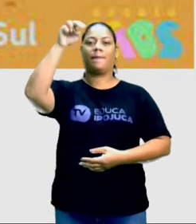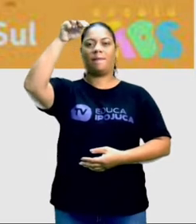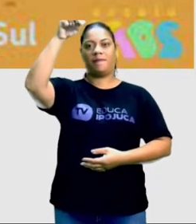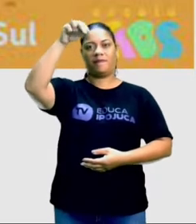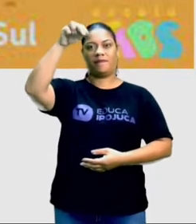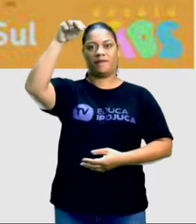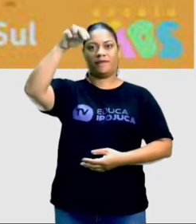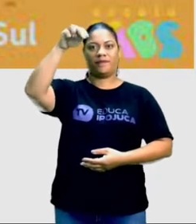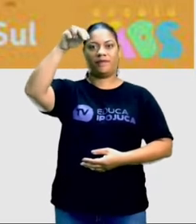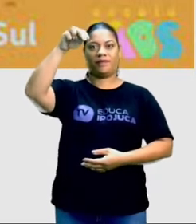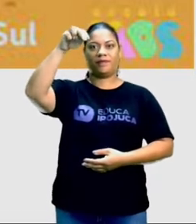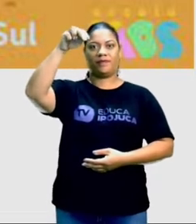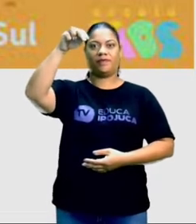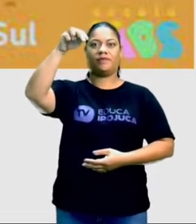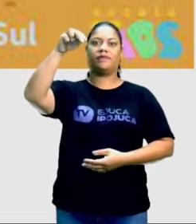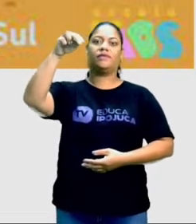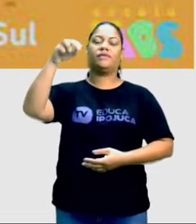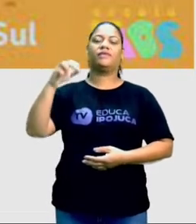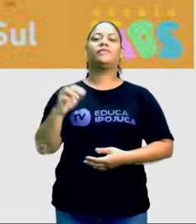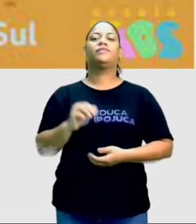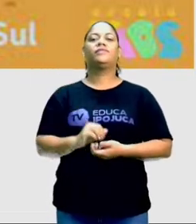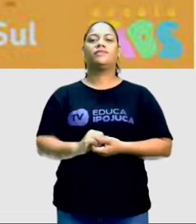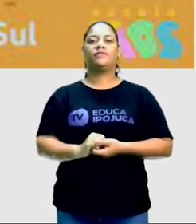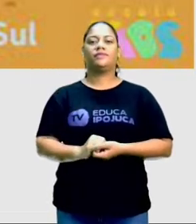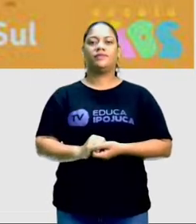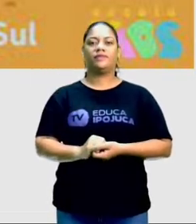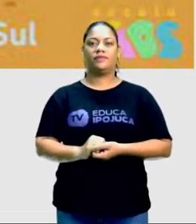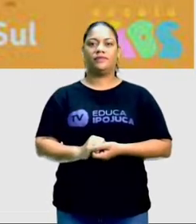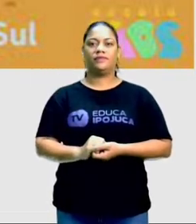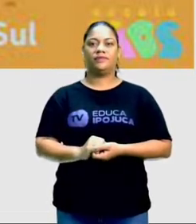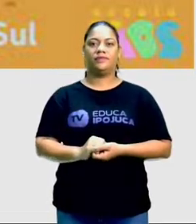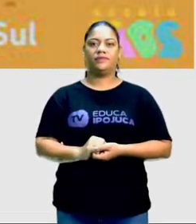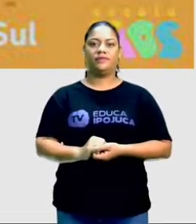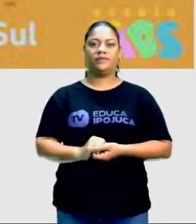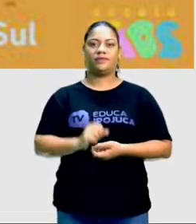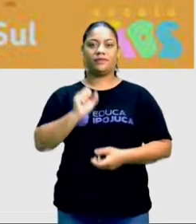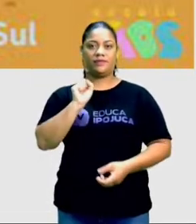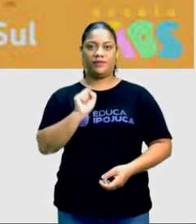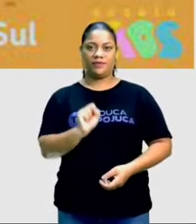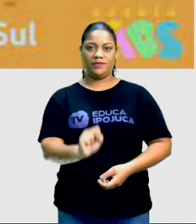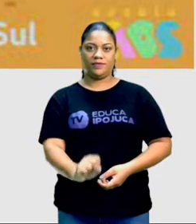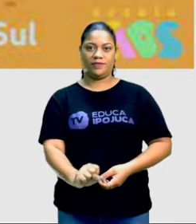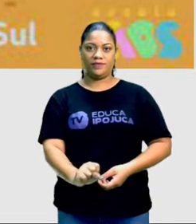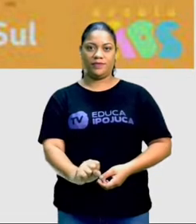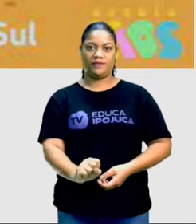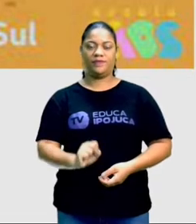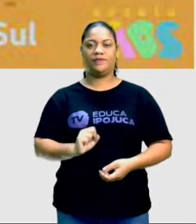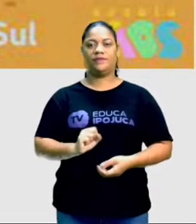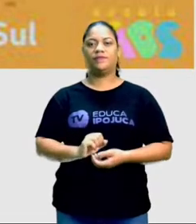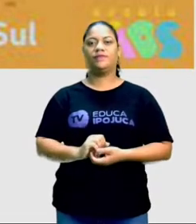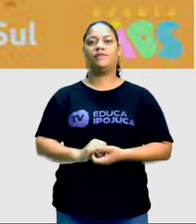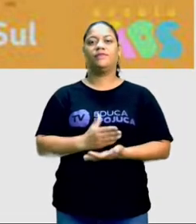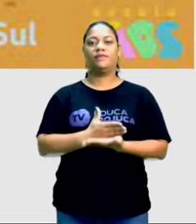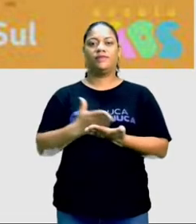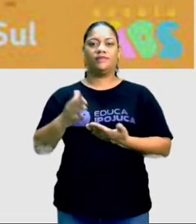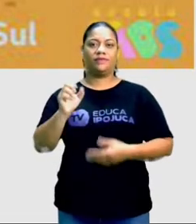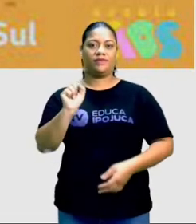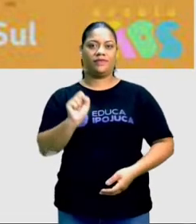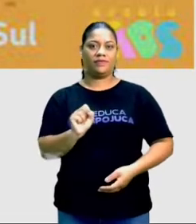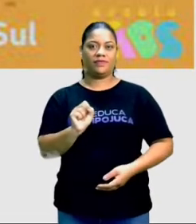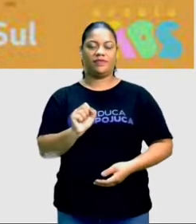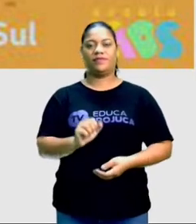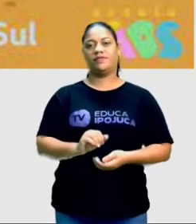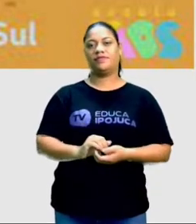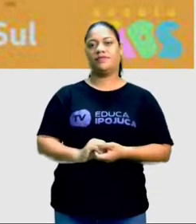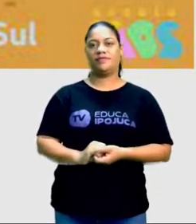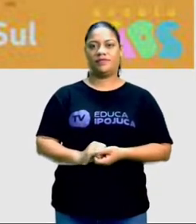também chamado de setentrional ou boreal. Sul, que inicia-se com S, também chamado